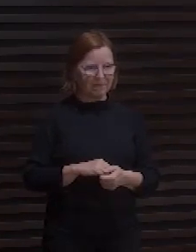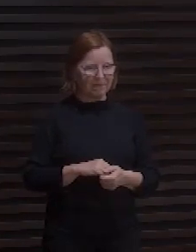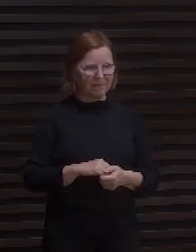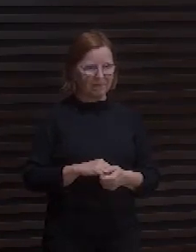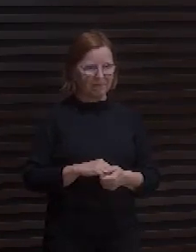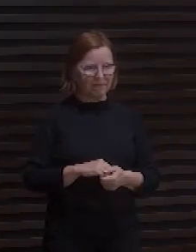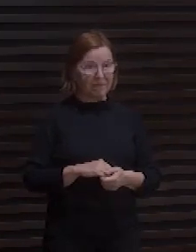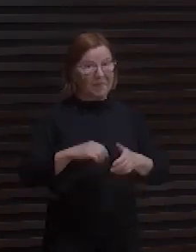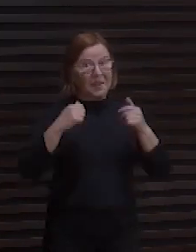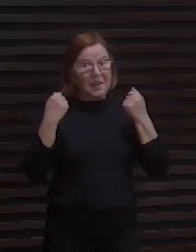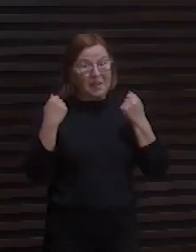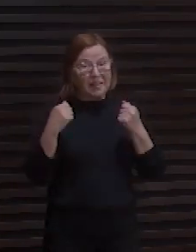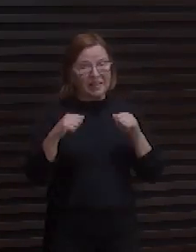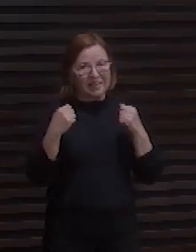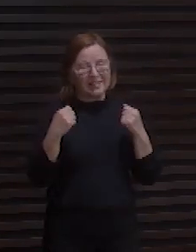Precisamos então